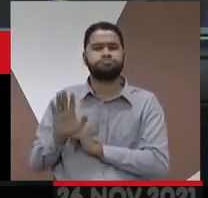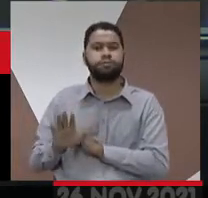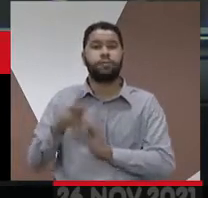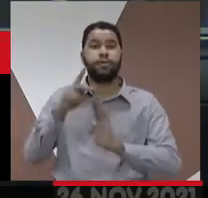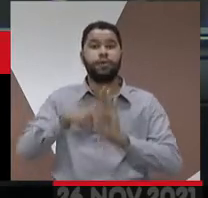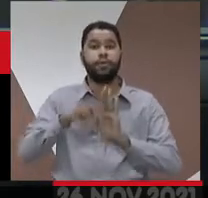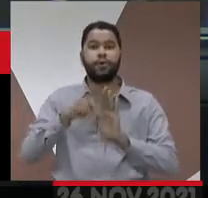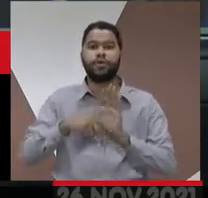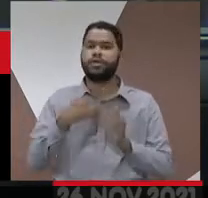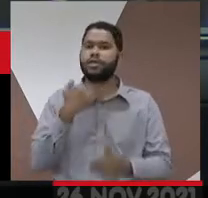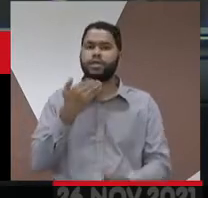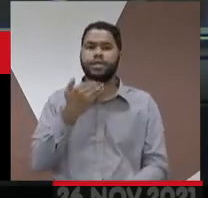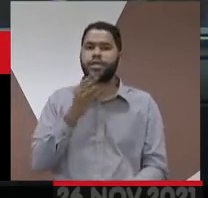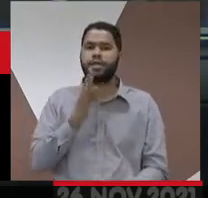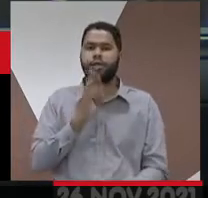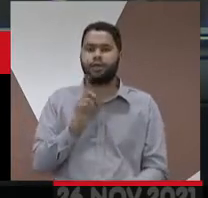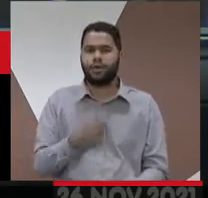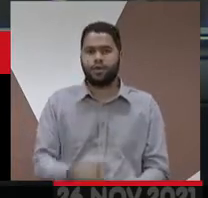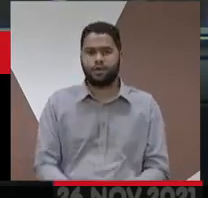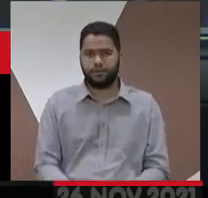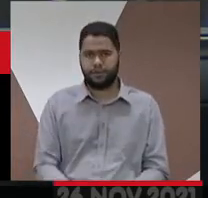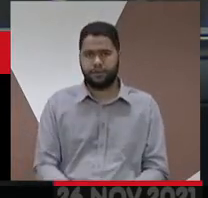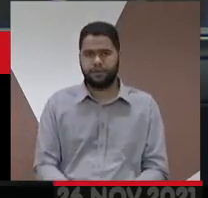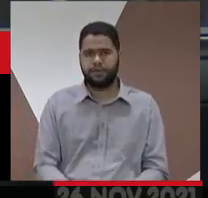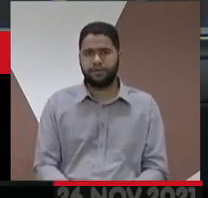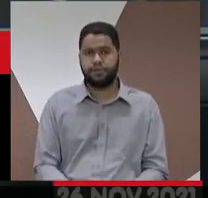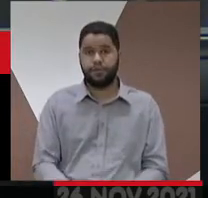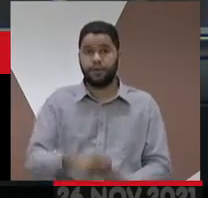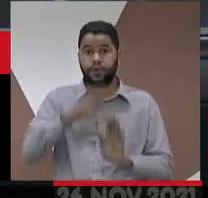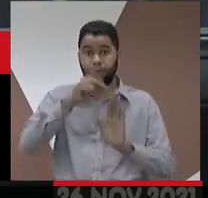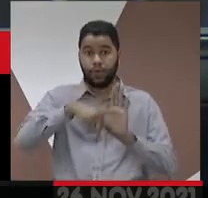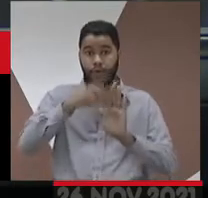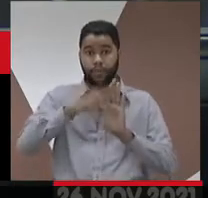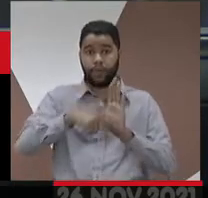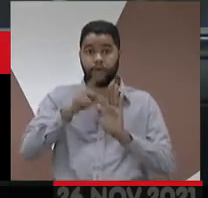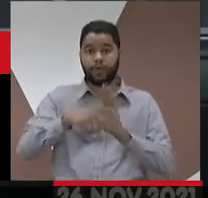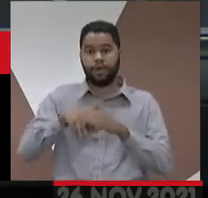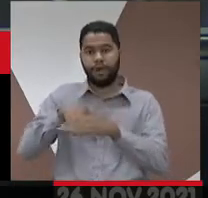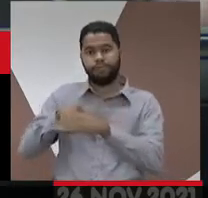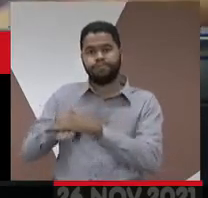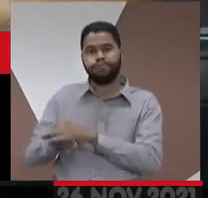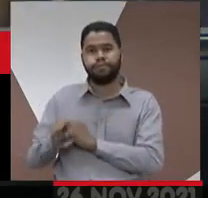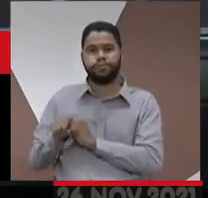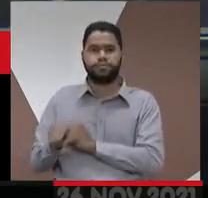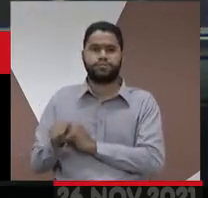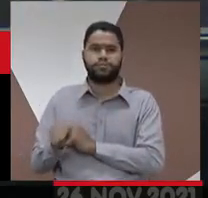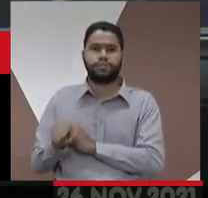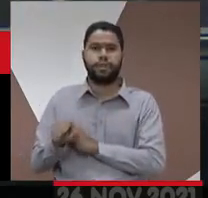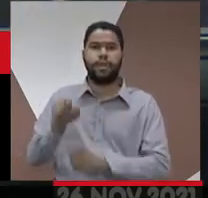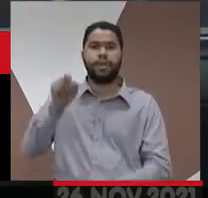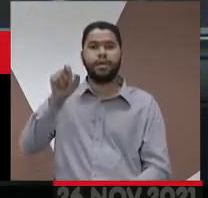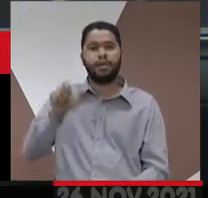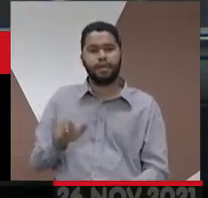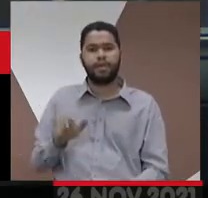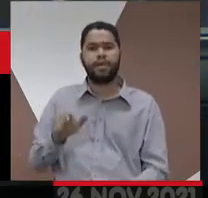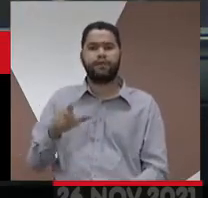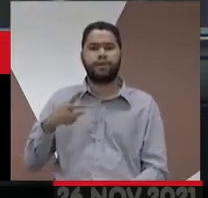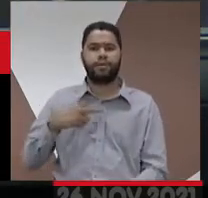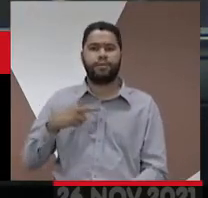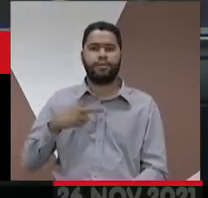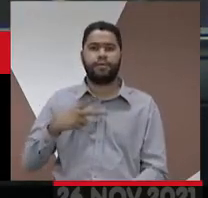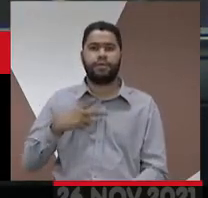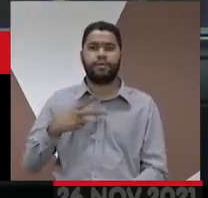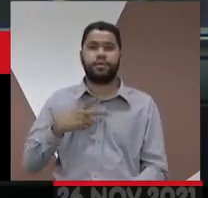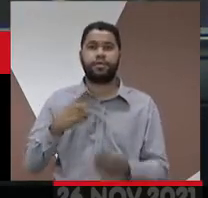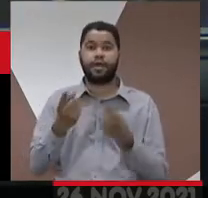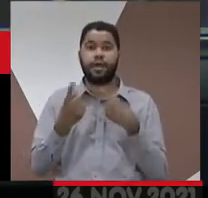verdade ninguém conhece. O projeto está na gaveta, de quem vai privatizar a rodovia.